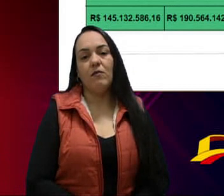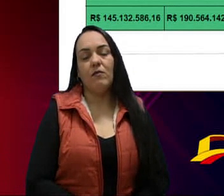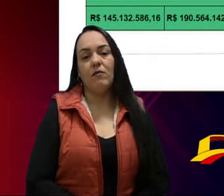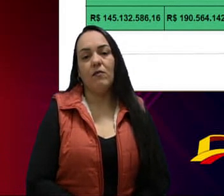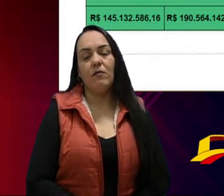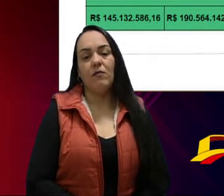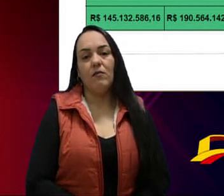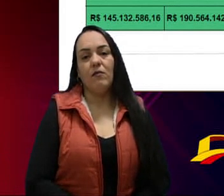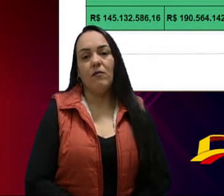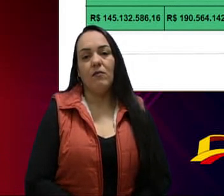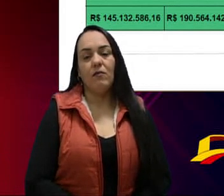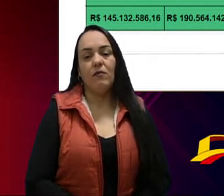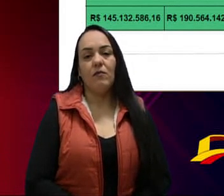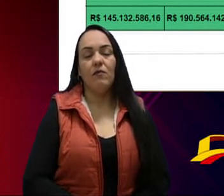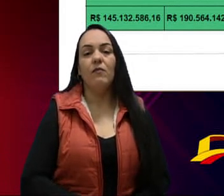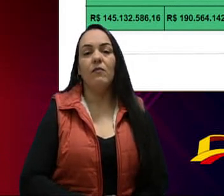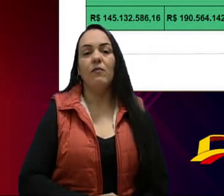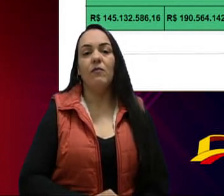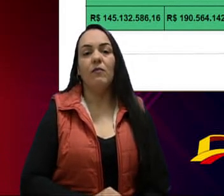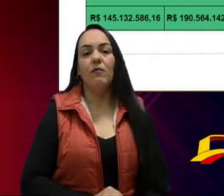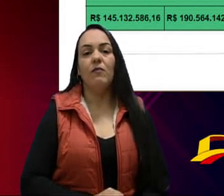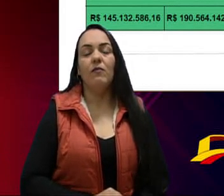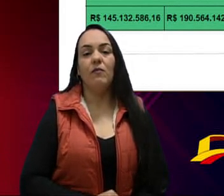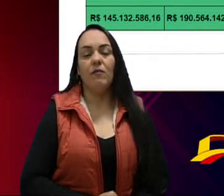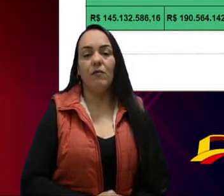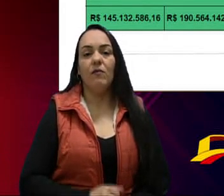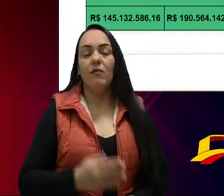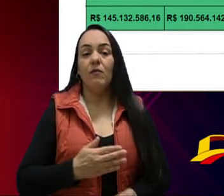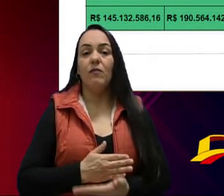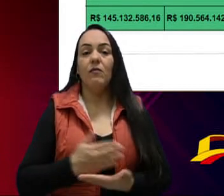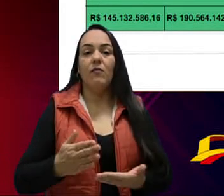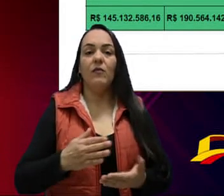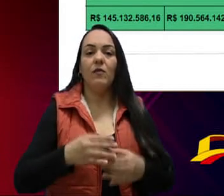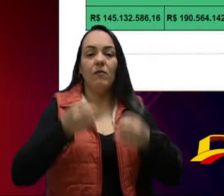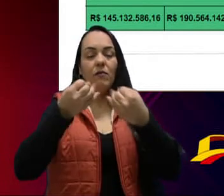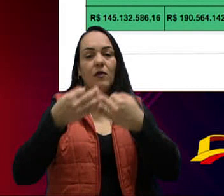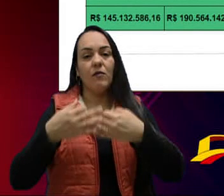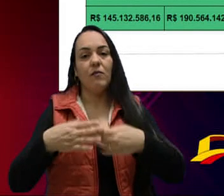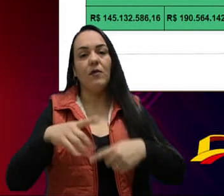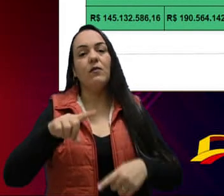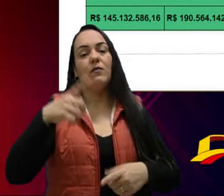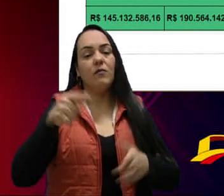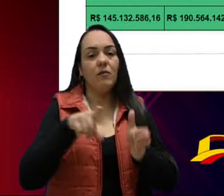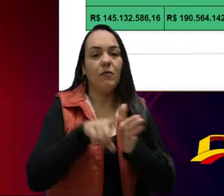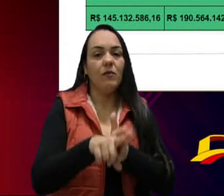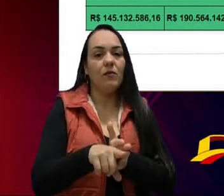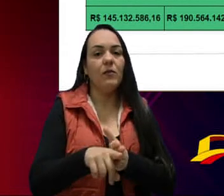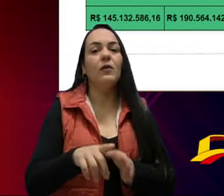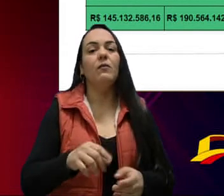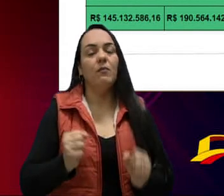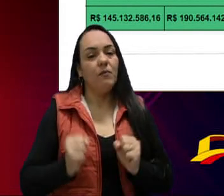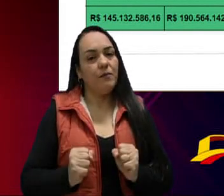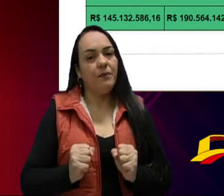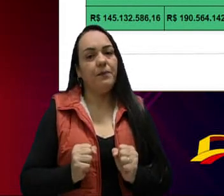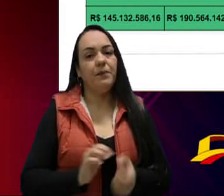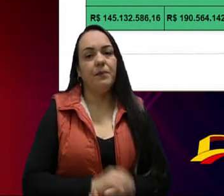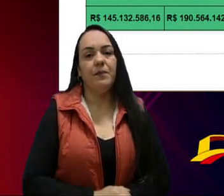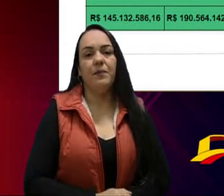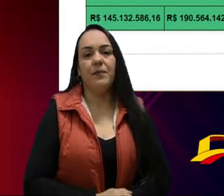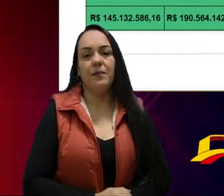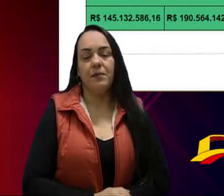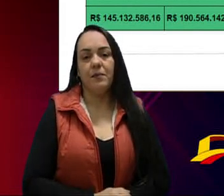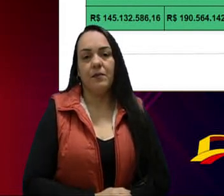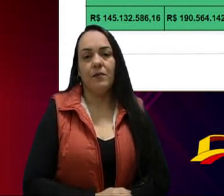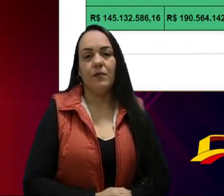e aí a senhora nunca teria que ela acabaste de fazer toda a explicação depois ela pergunta a vereador pode ser